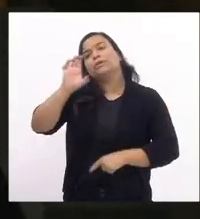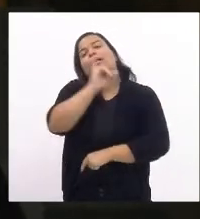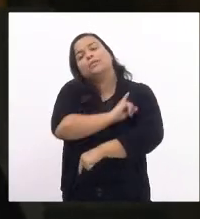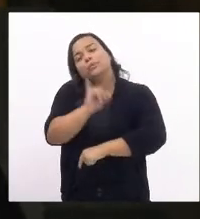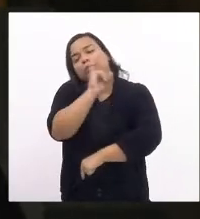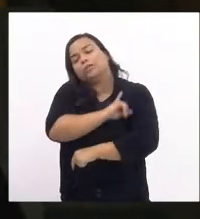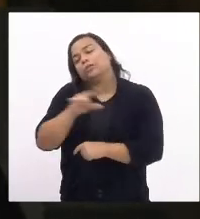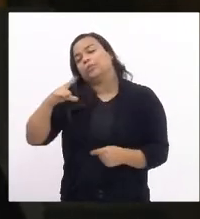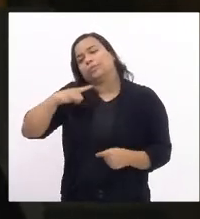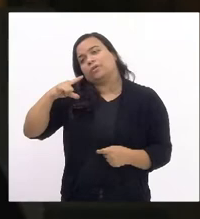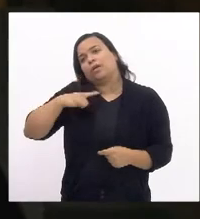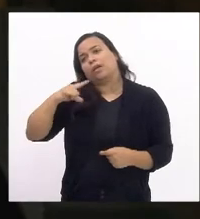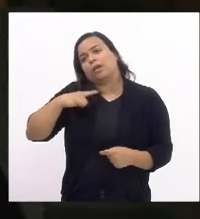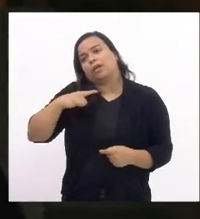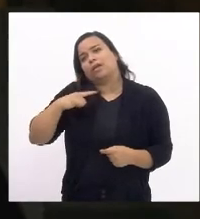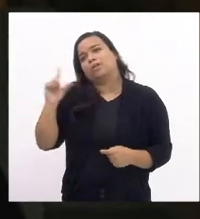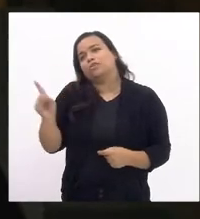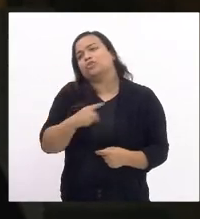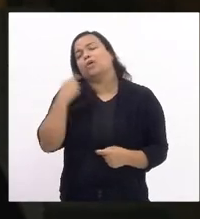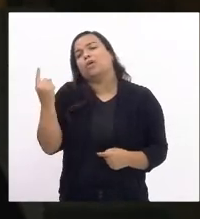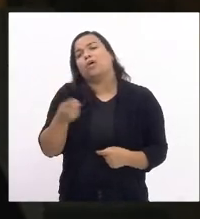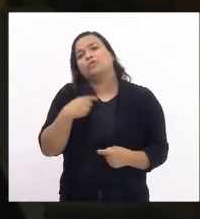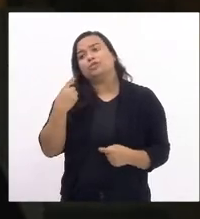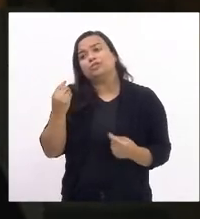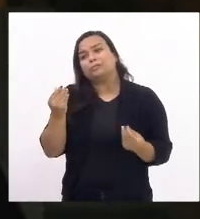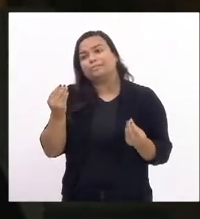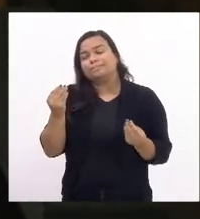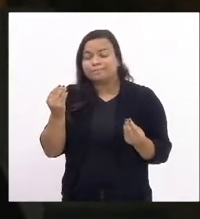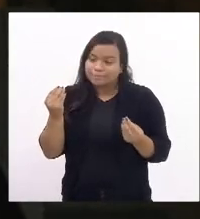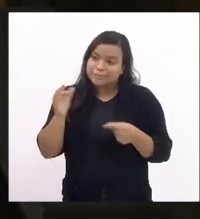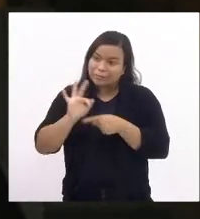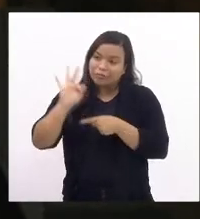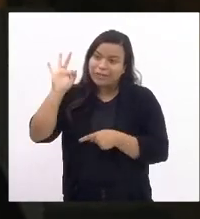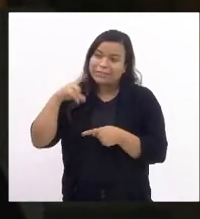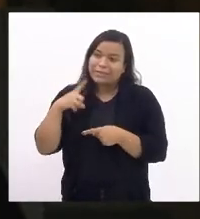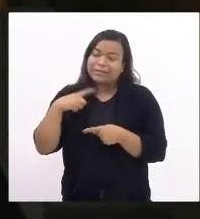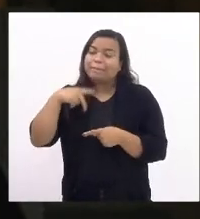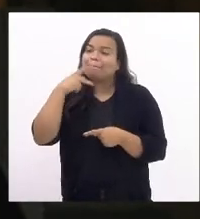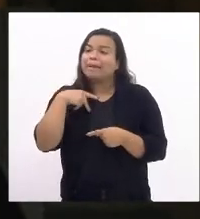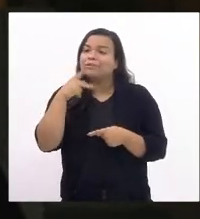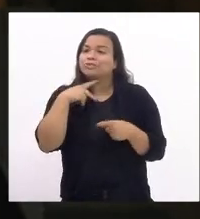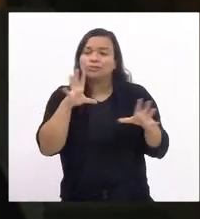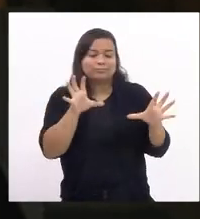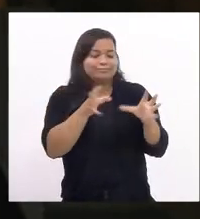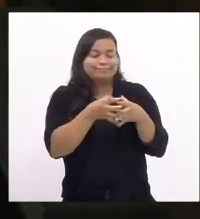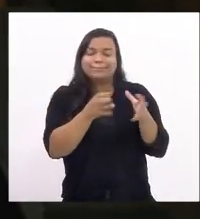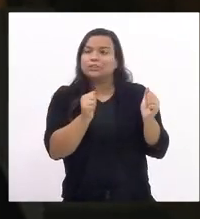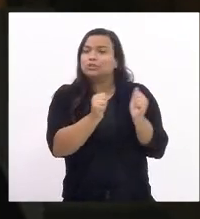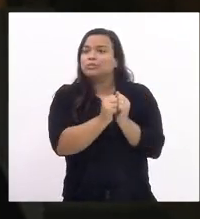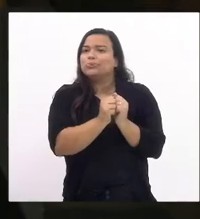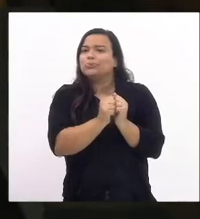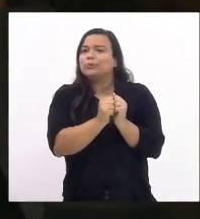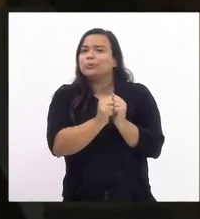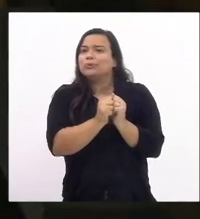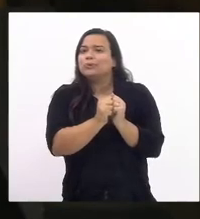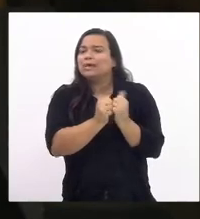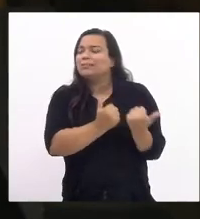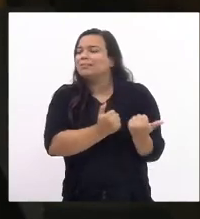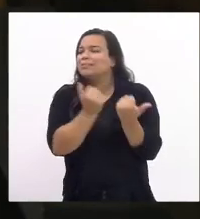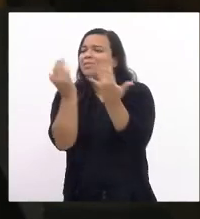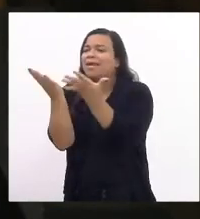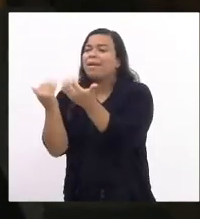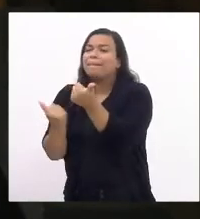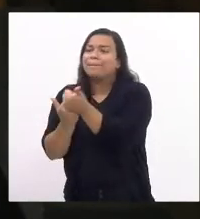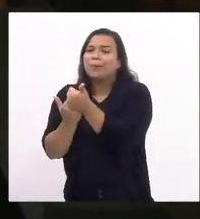Janeiro estarmos federados com um partido que apoia